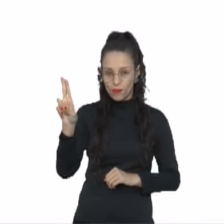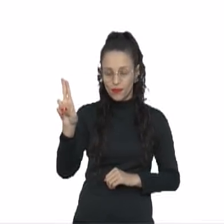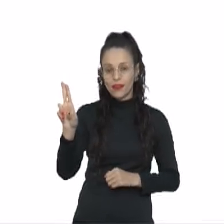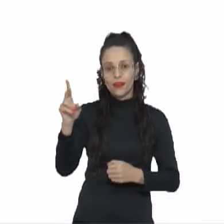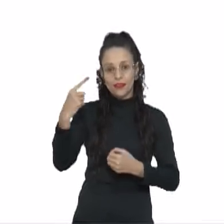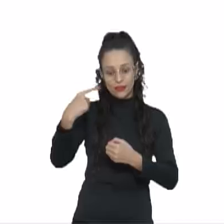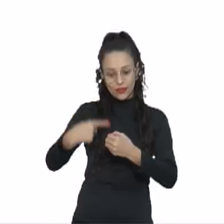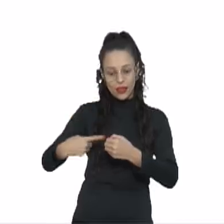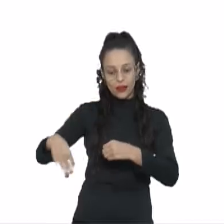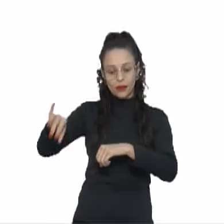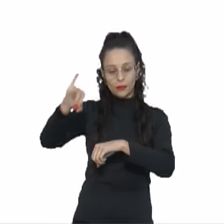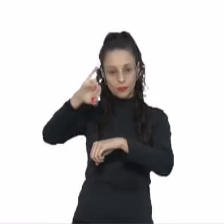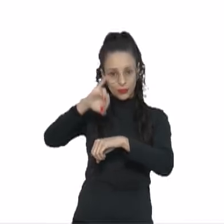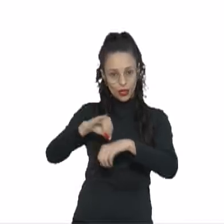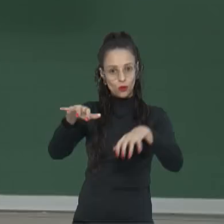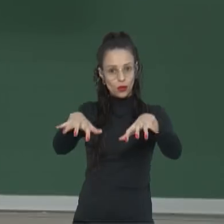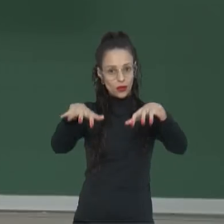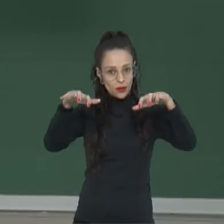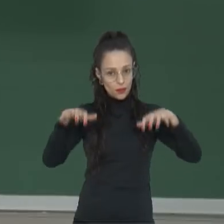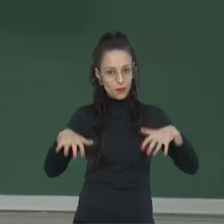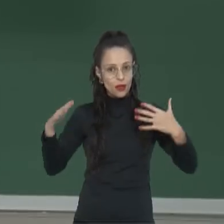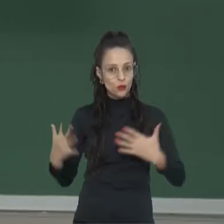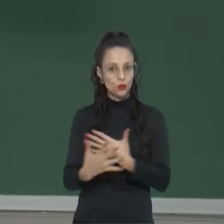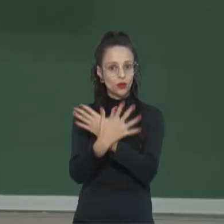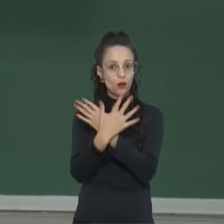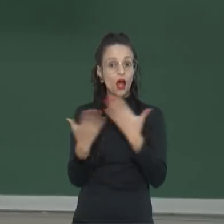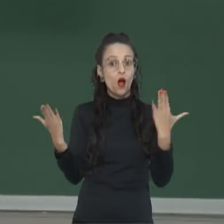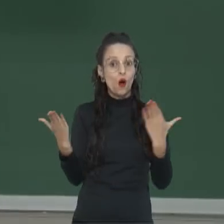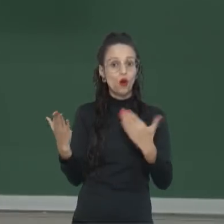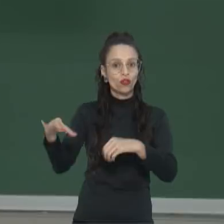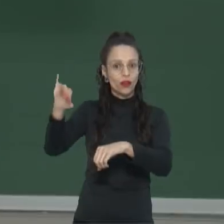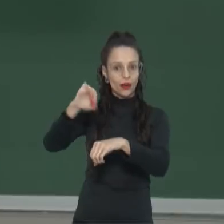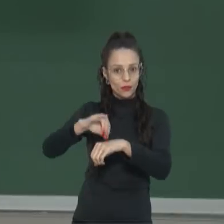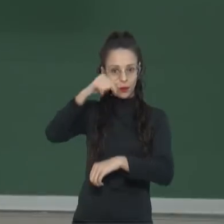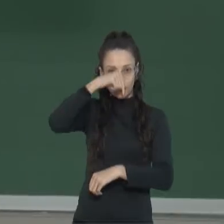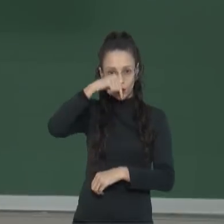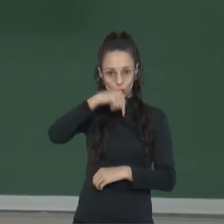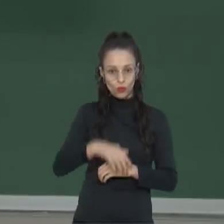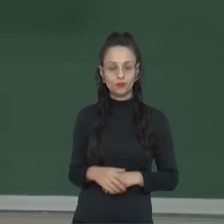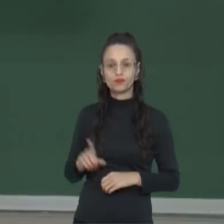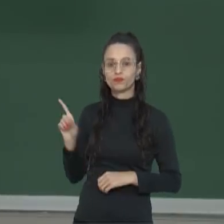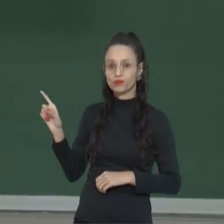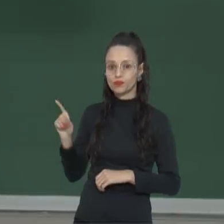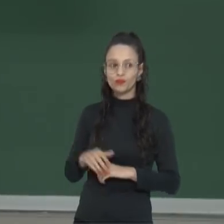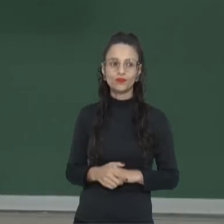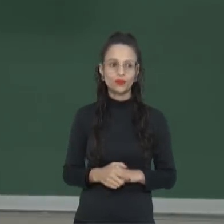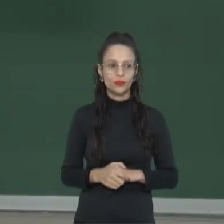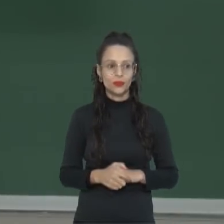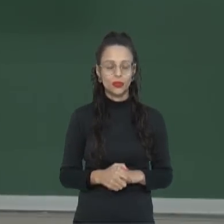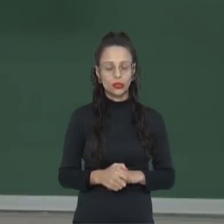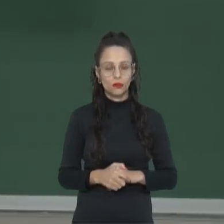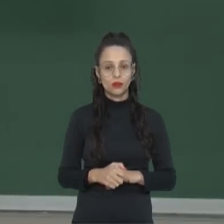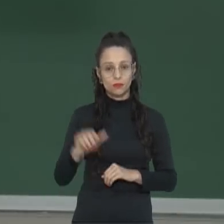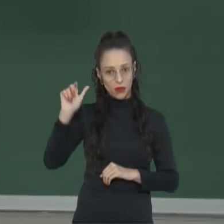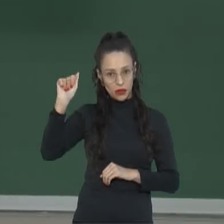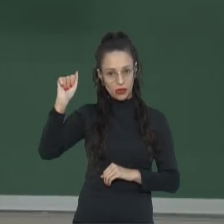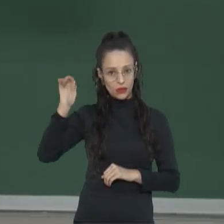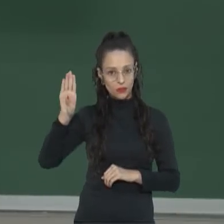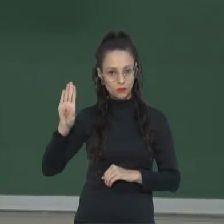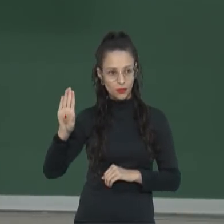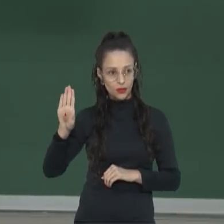Hoje uma cidade do Peru. Olha, tem pegadinha. Letra A, Bogotá. Letra C, Sucre.